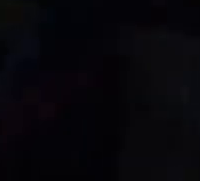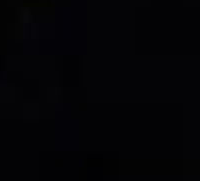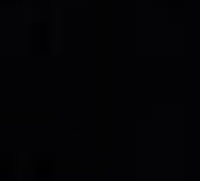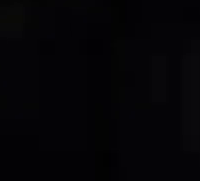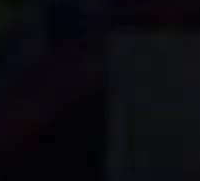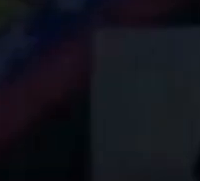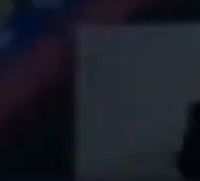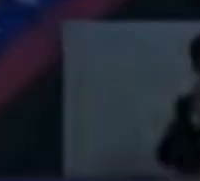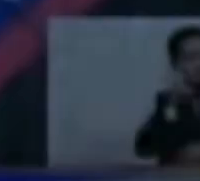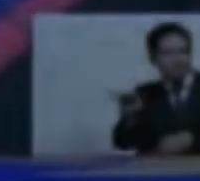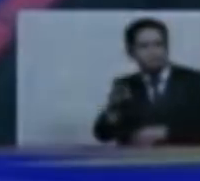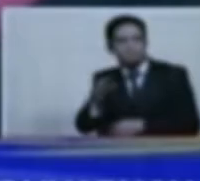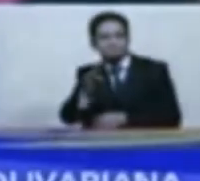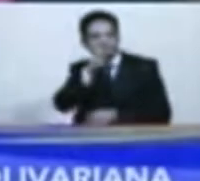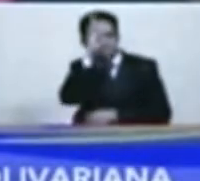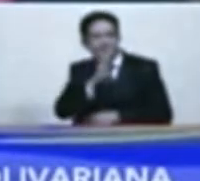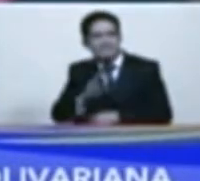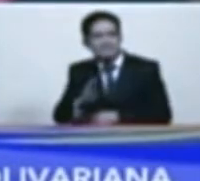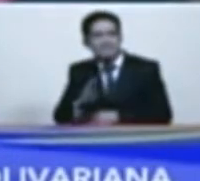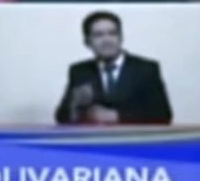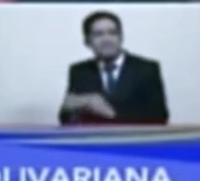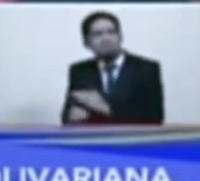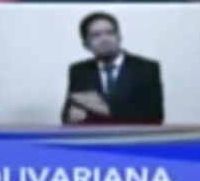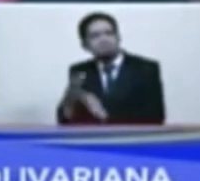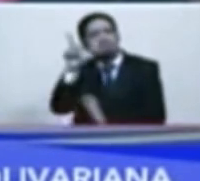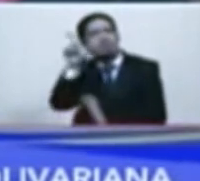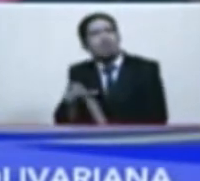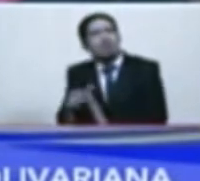onde apareceu um fascista como o presidente Jair Bolsonaro.